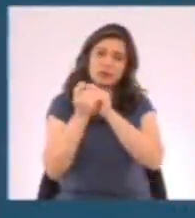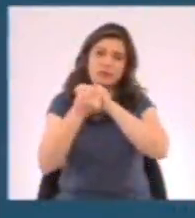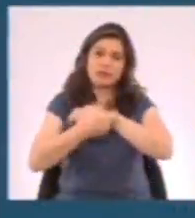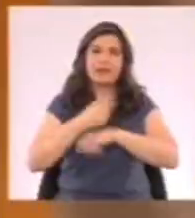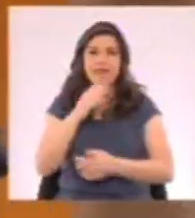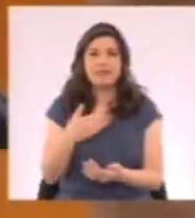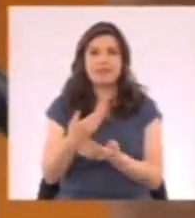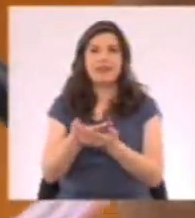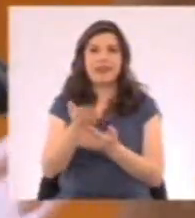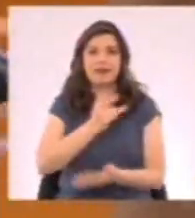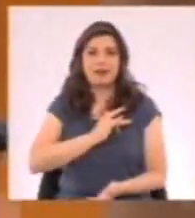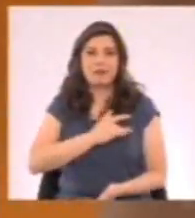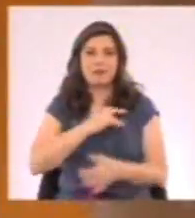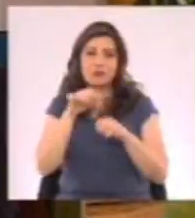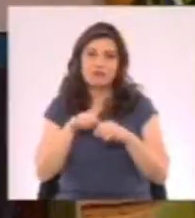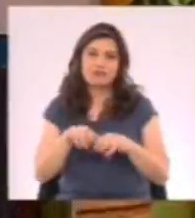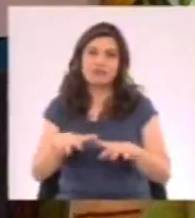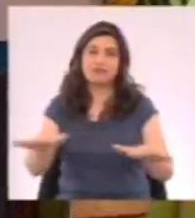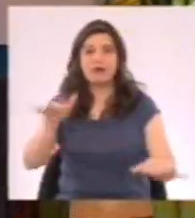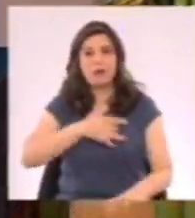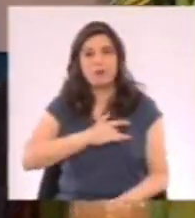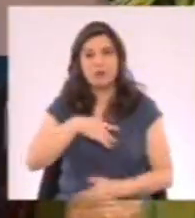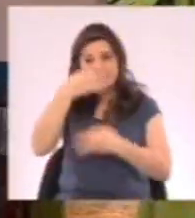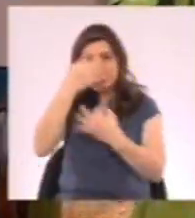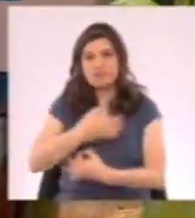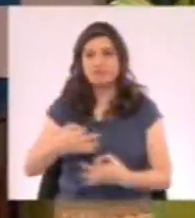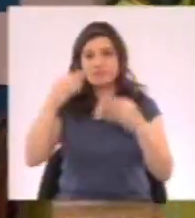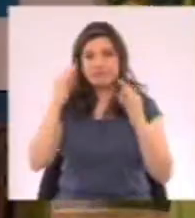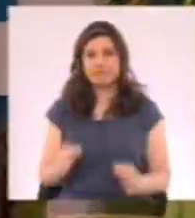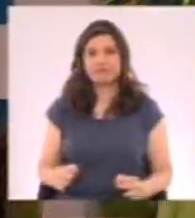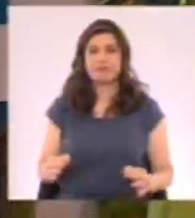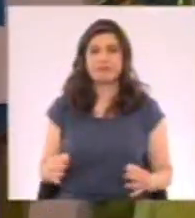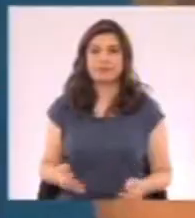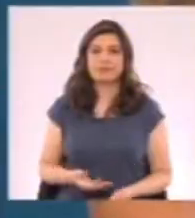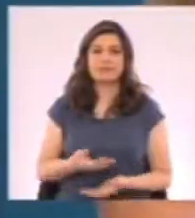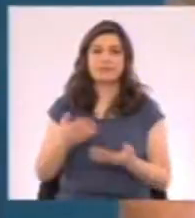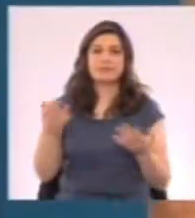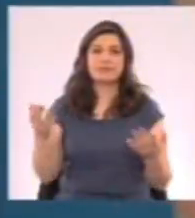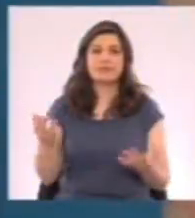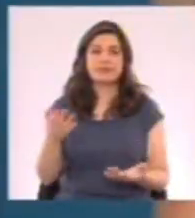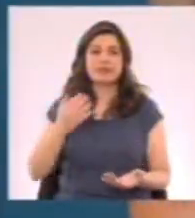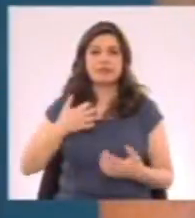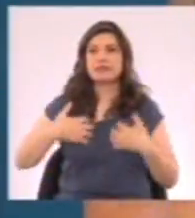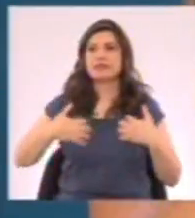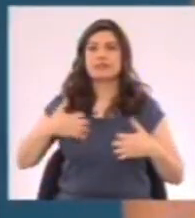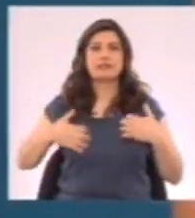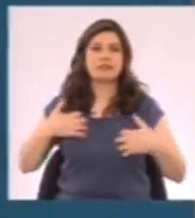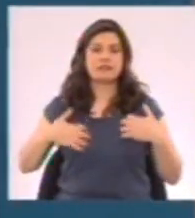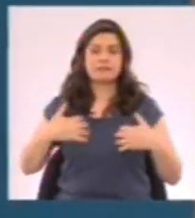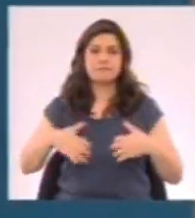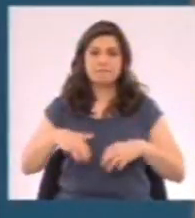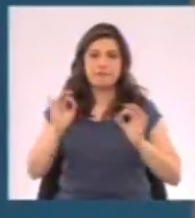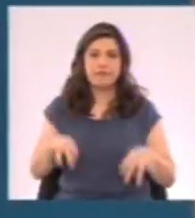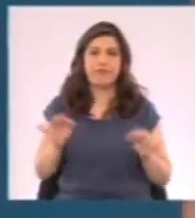amor sincero, honra tanto esmero, cala o desespero.